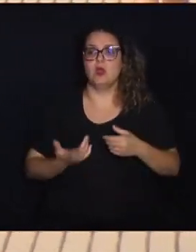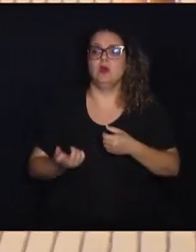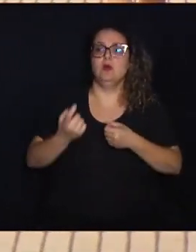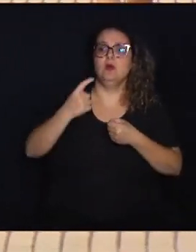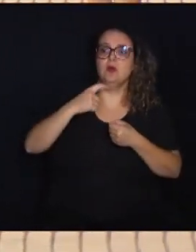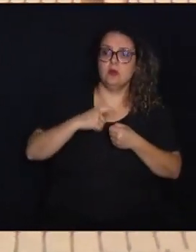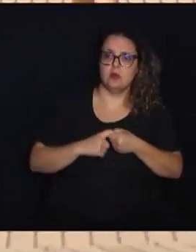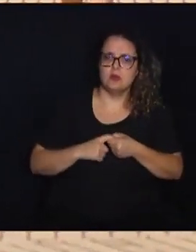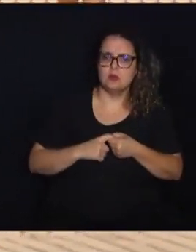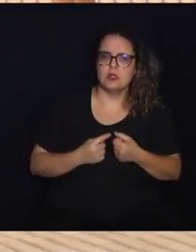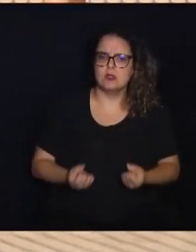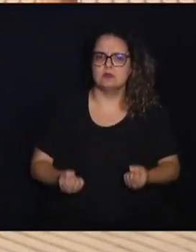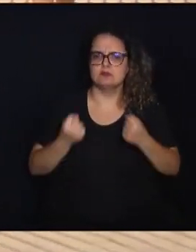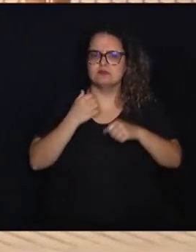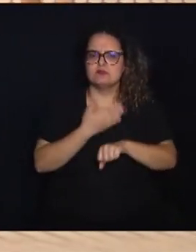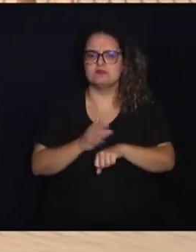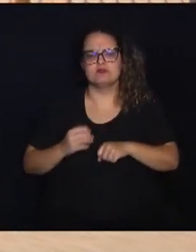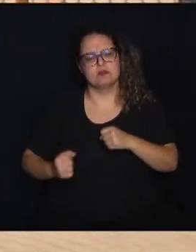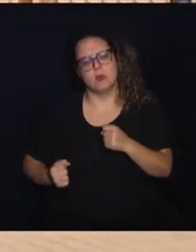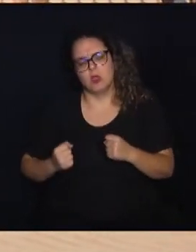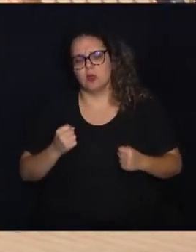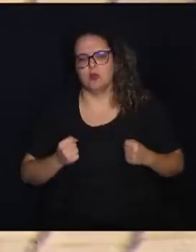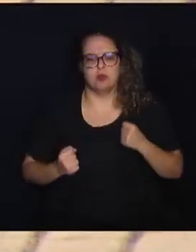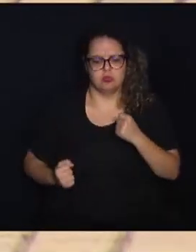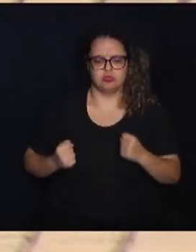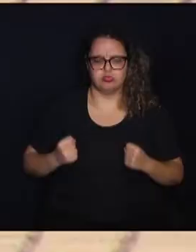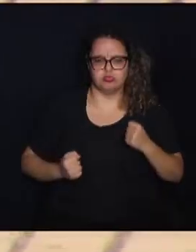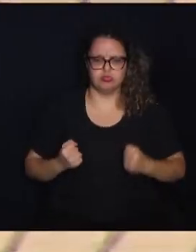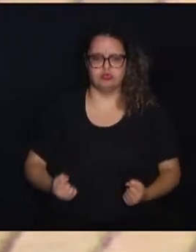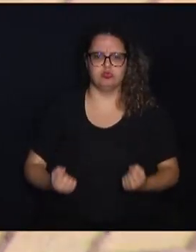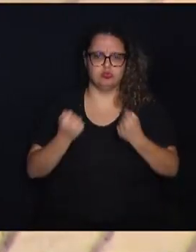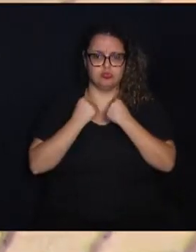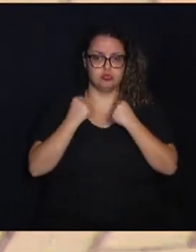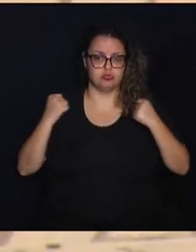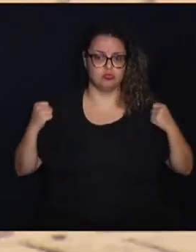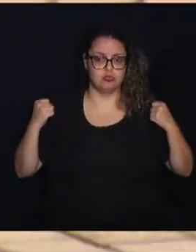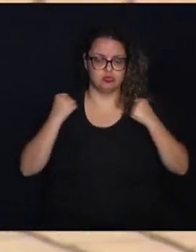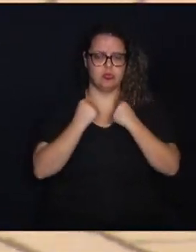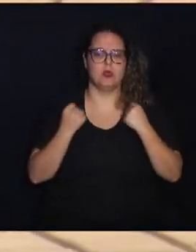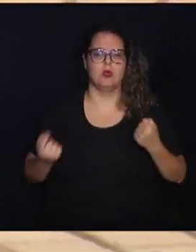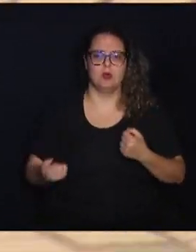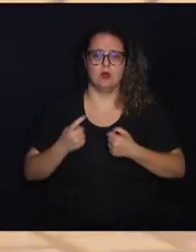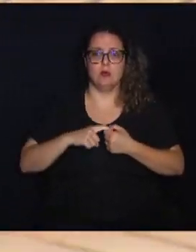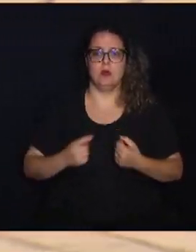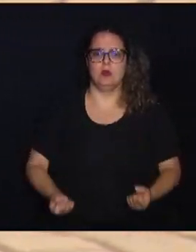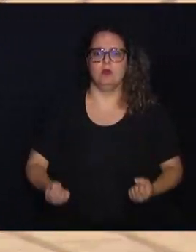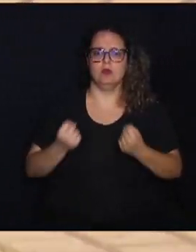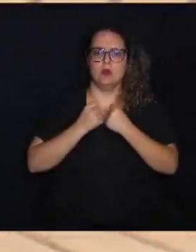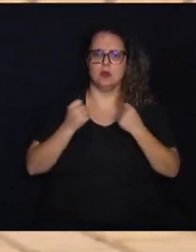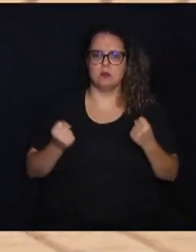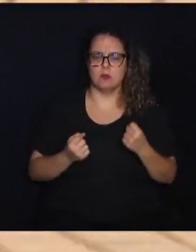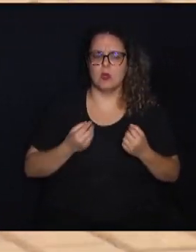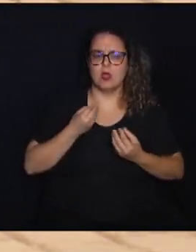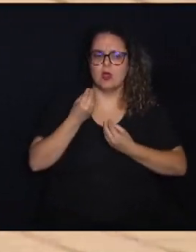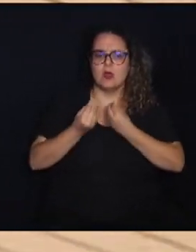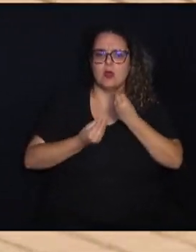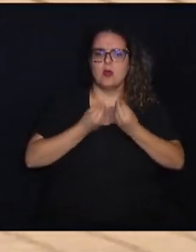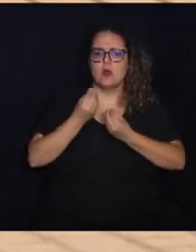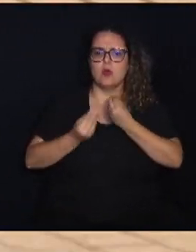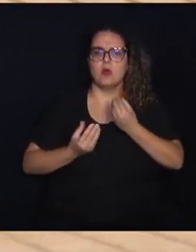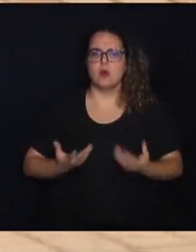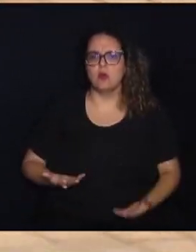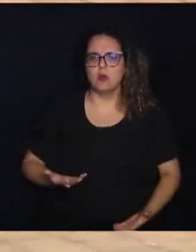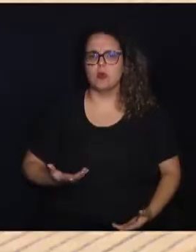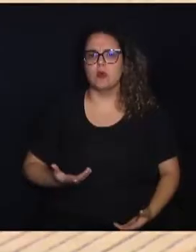retornando aos treinos, seja caminhada, corrida, academia, enfim, retornando à atividade física. Como deve ser esse